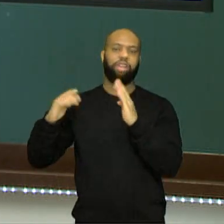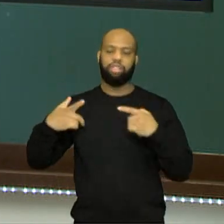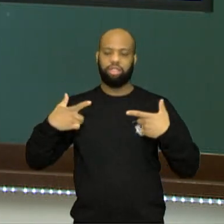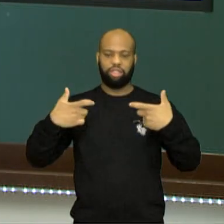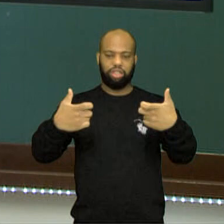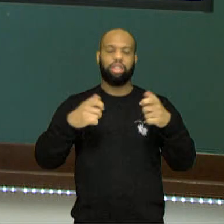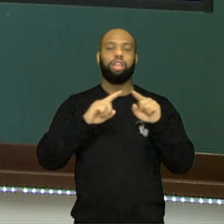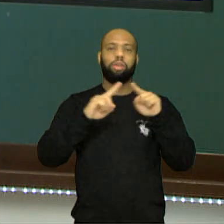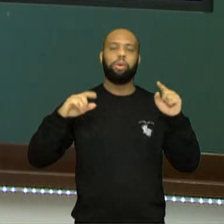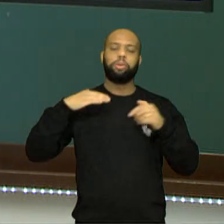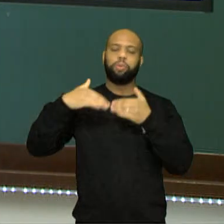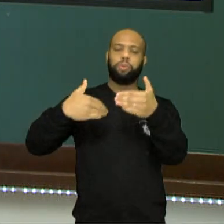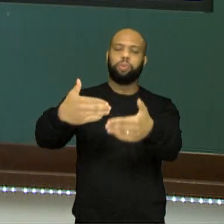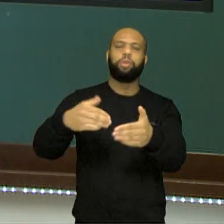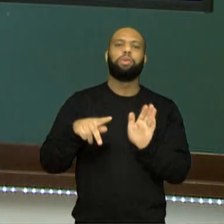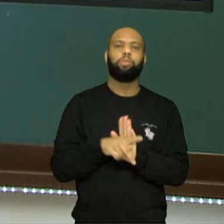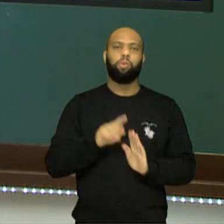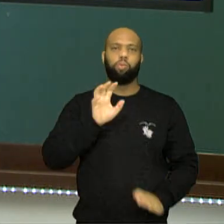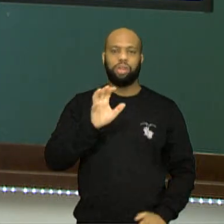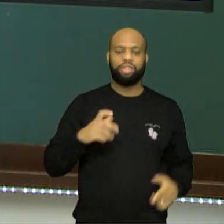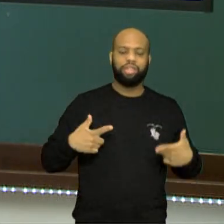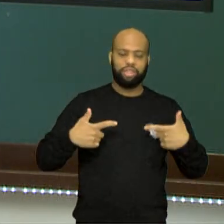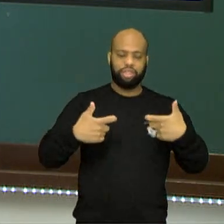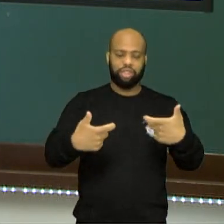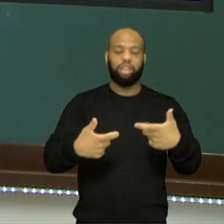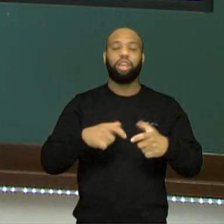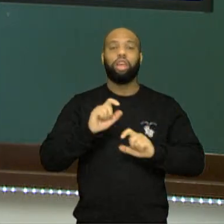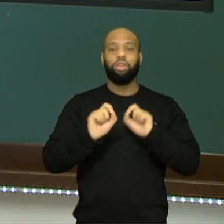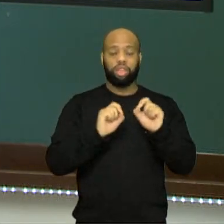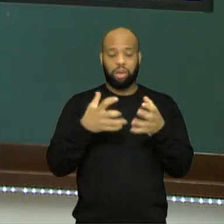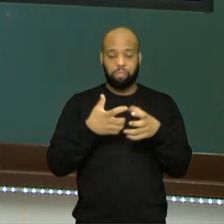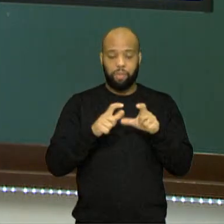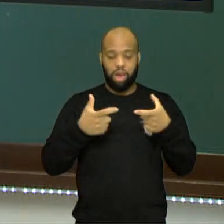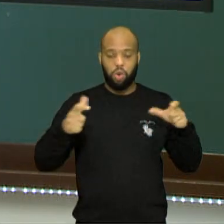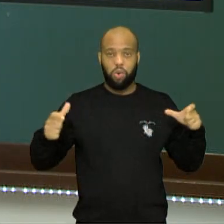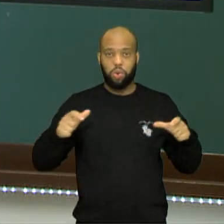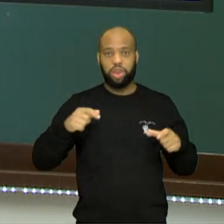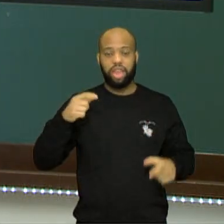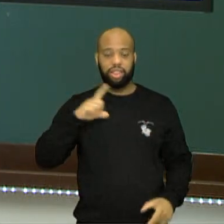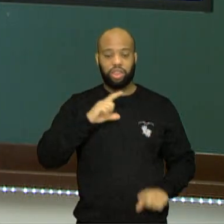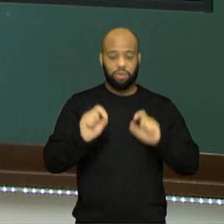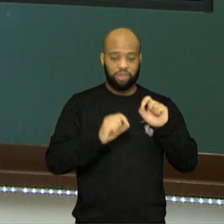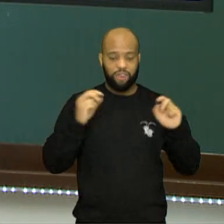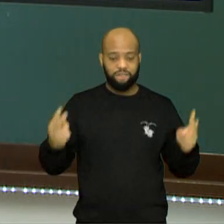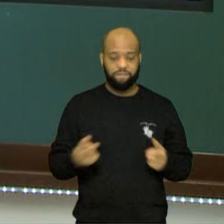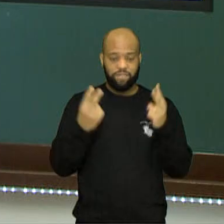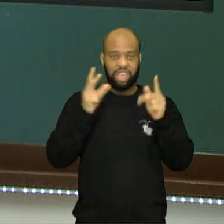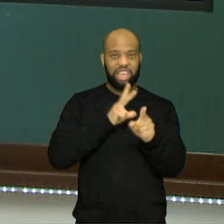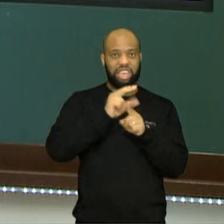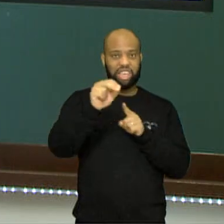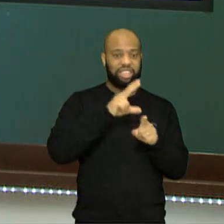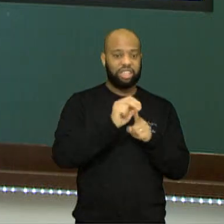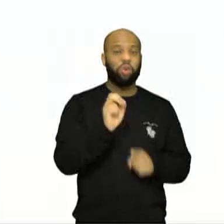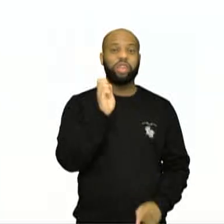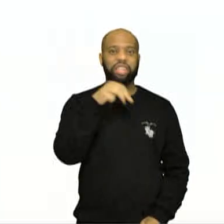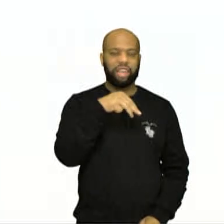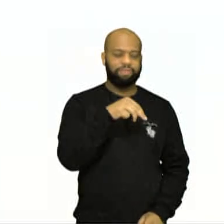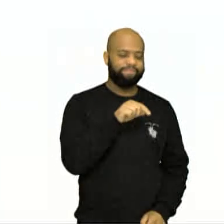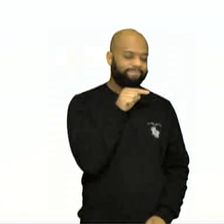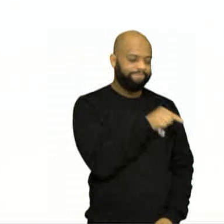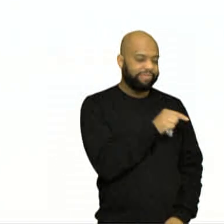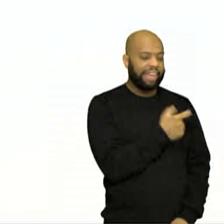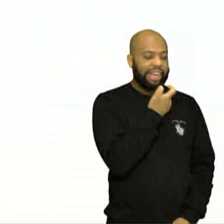né? Mas no desenrolar desta guerra, a maior parte vai contar com vitória inglesa, né? E eles vão chegar até